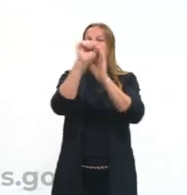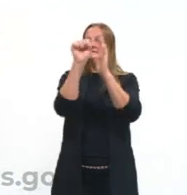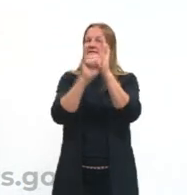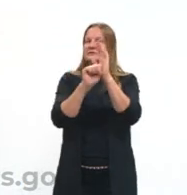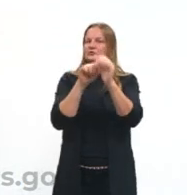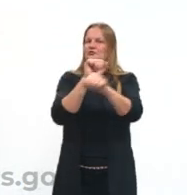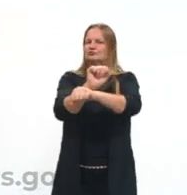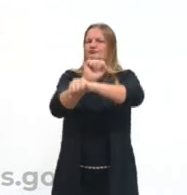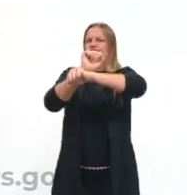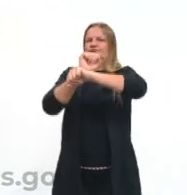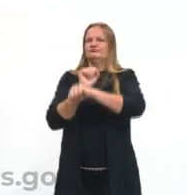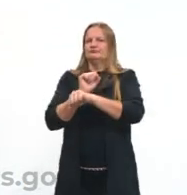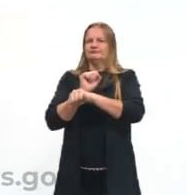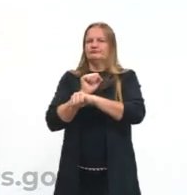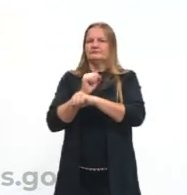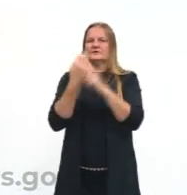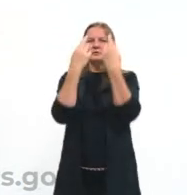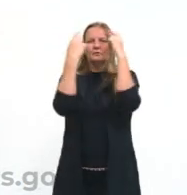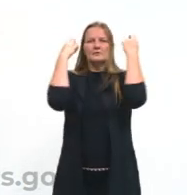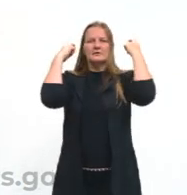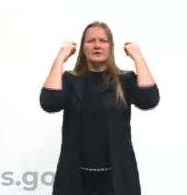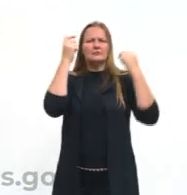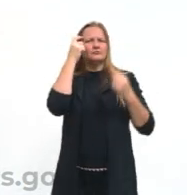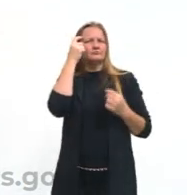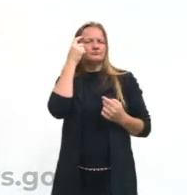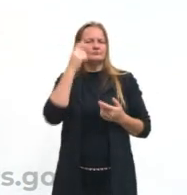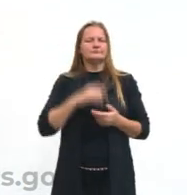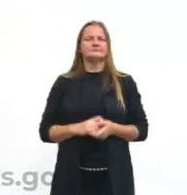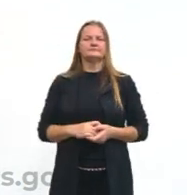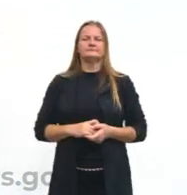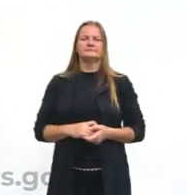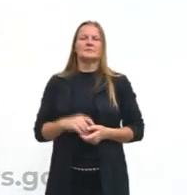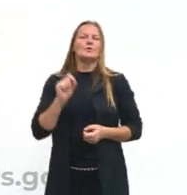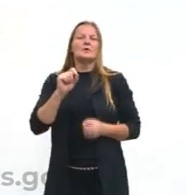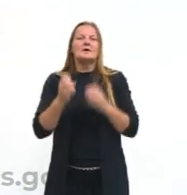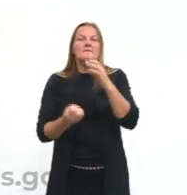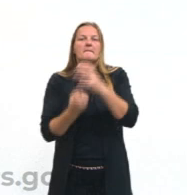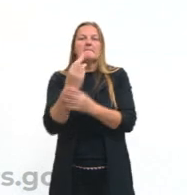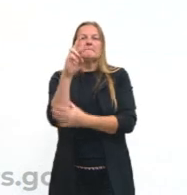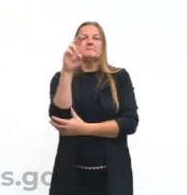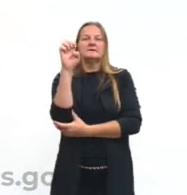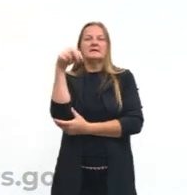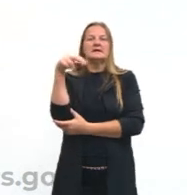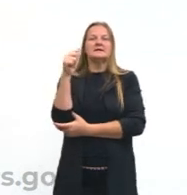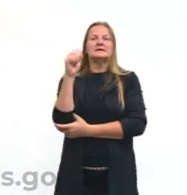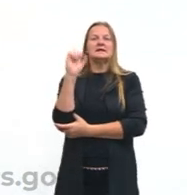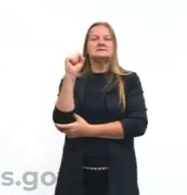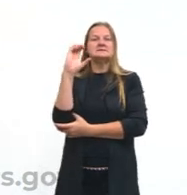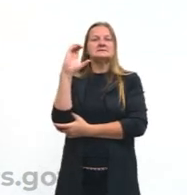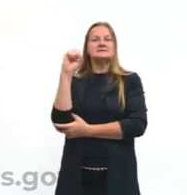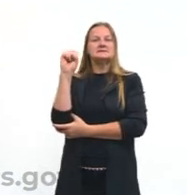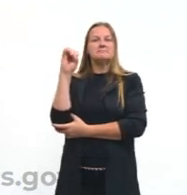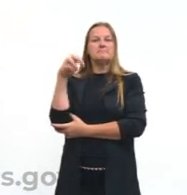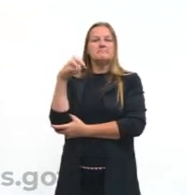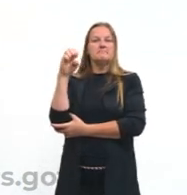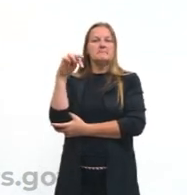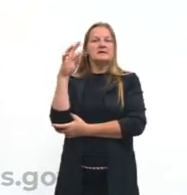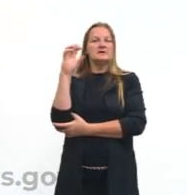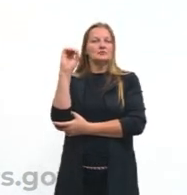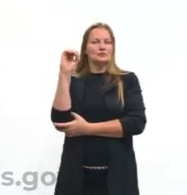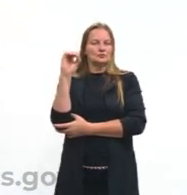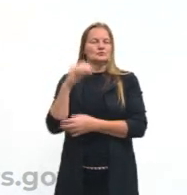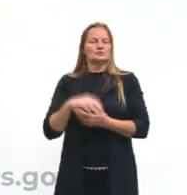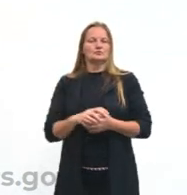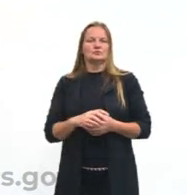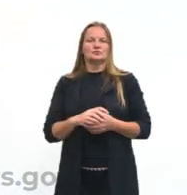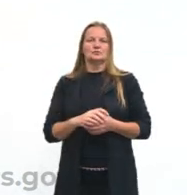se pensando no que os gregos já faziam então o que que hora que a Renascença após a a idade média vem A Renascença